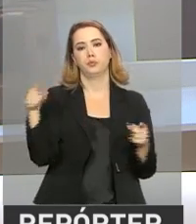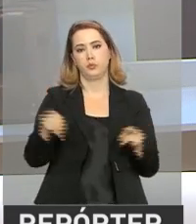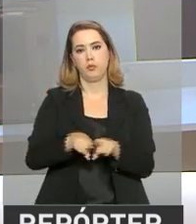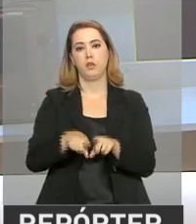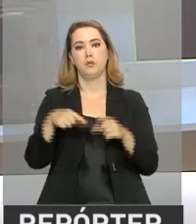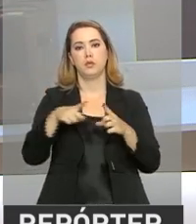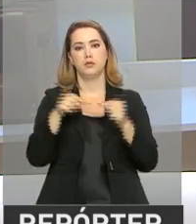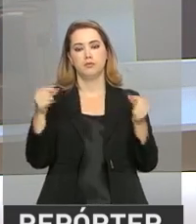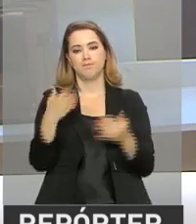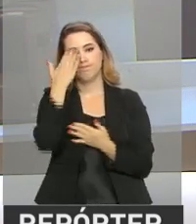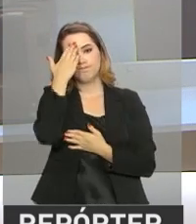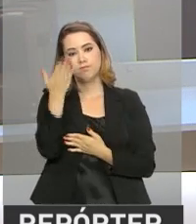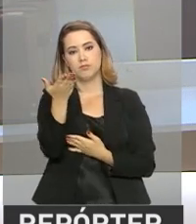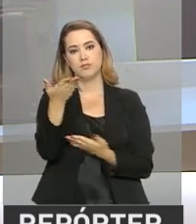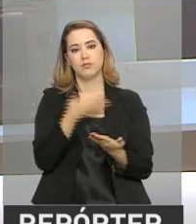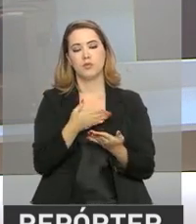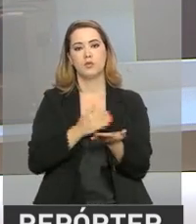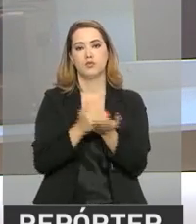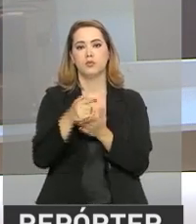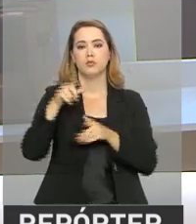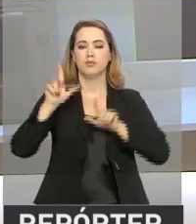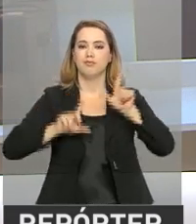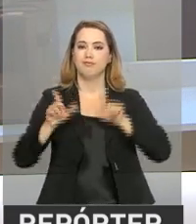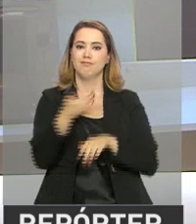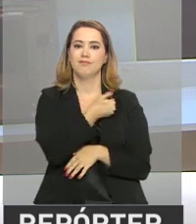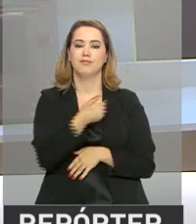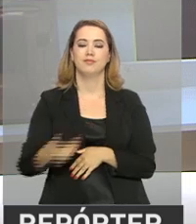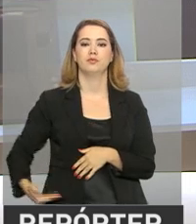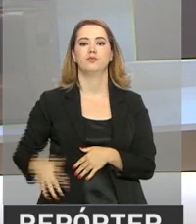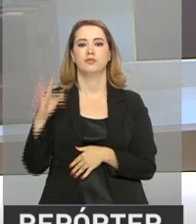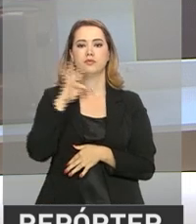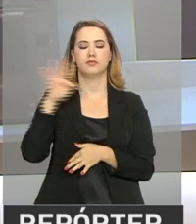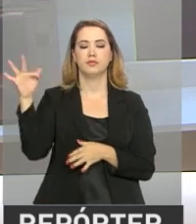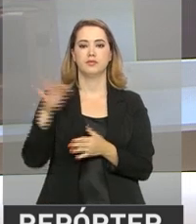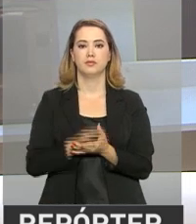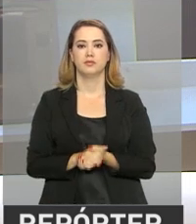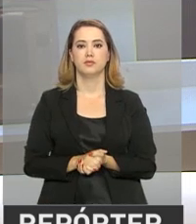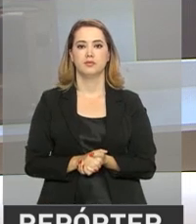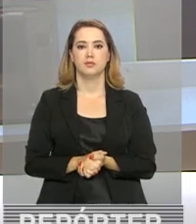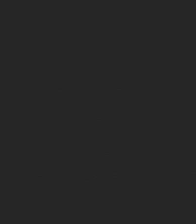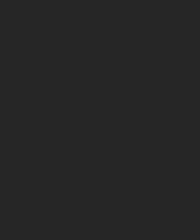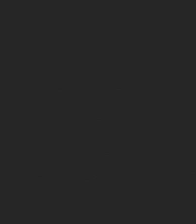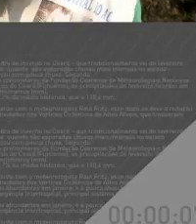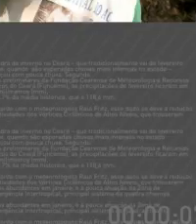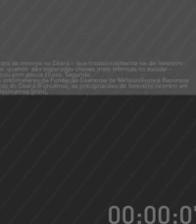Federal. Obrigado pela sua companhia e continue com a gente aqui na NBR, a TV do Governo Federal.